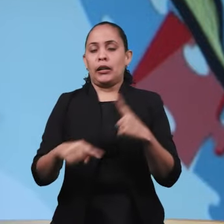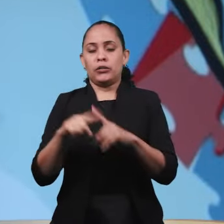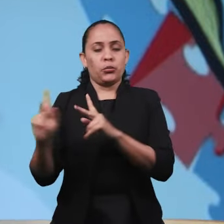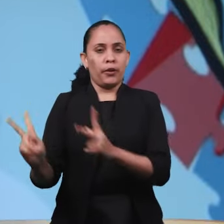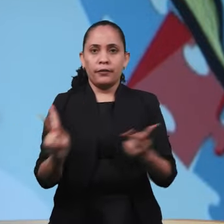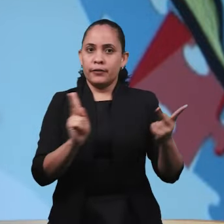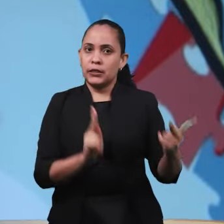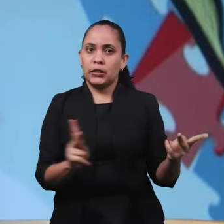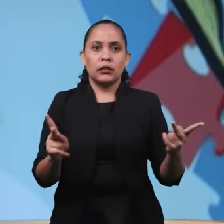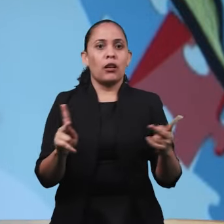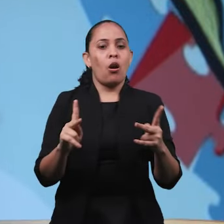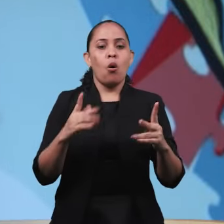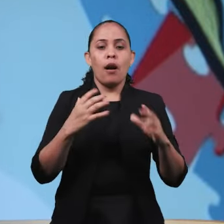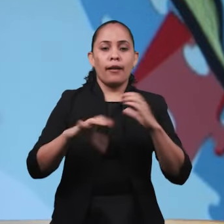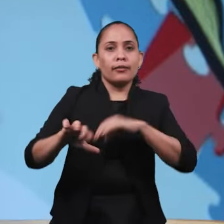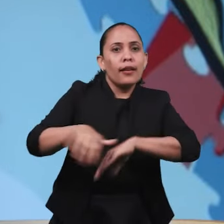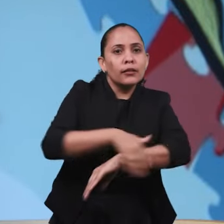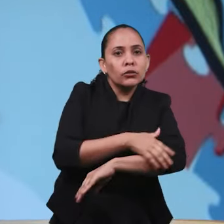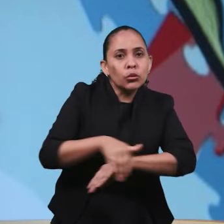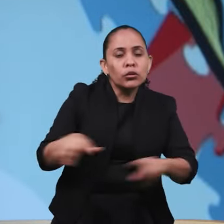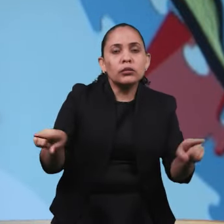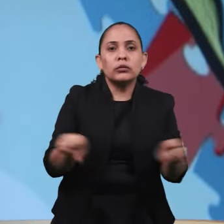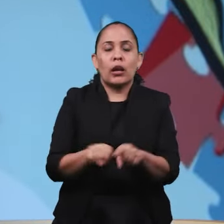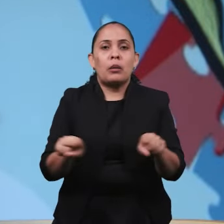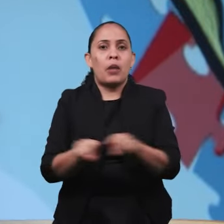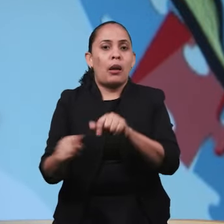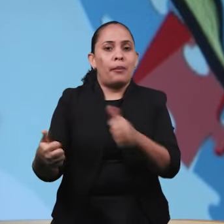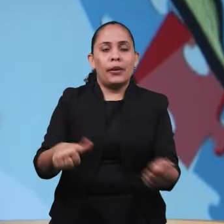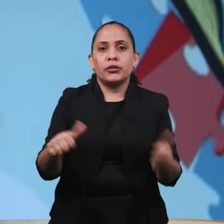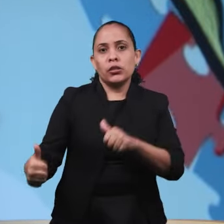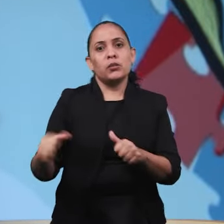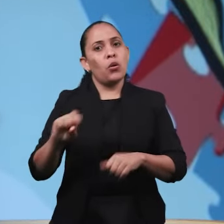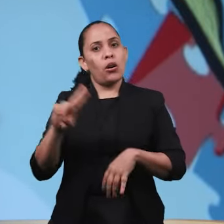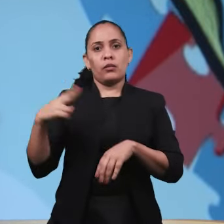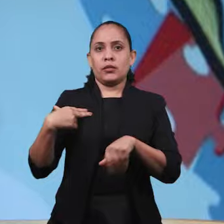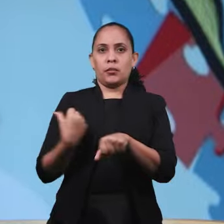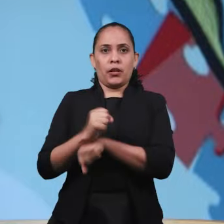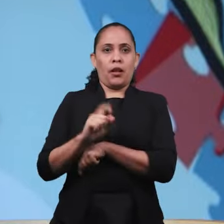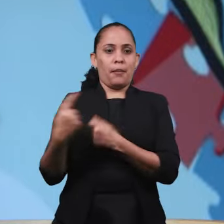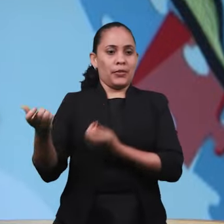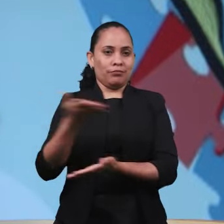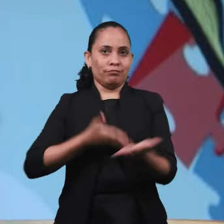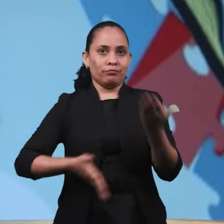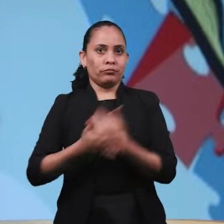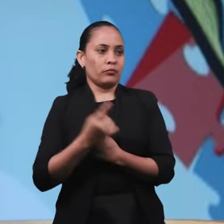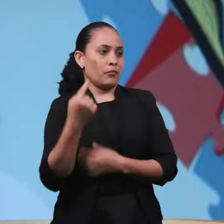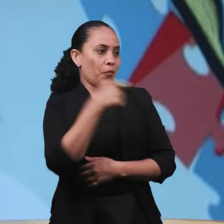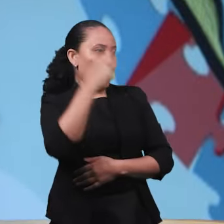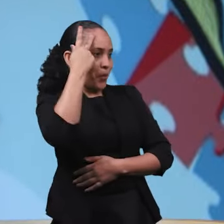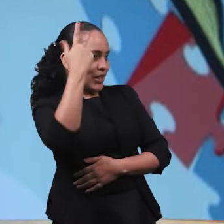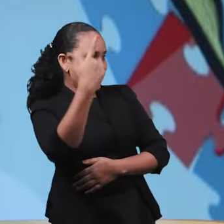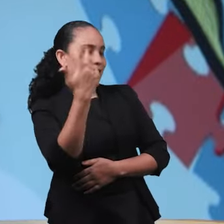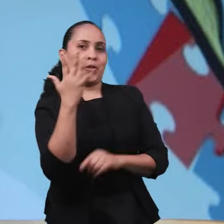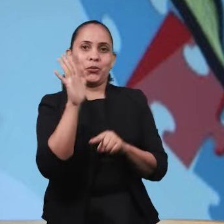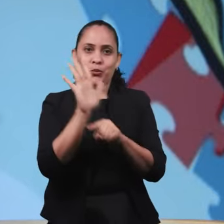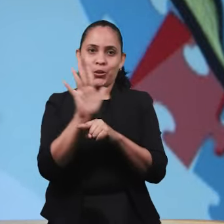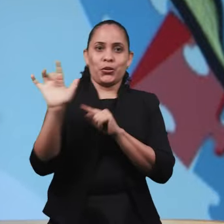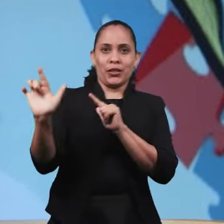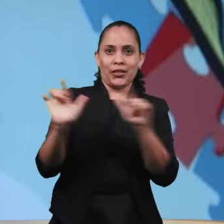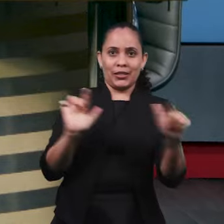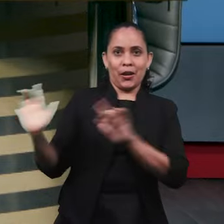visita, seja uma serenata, seja um culto, seja um batismo, seja um seminário. Priscila é uma das que nos ajudam bastante